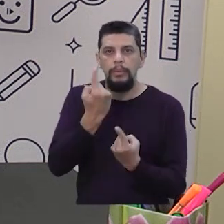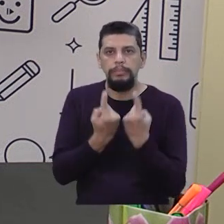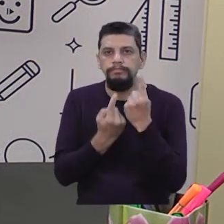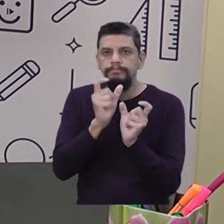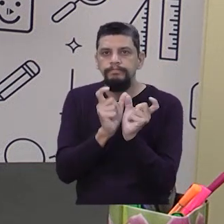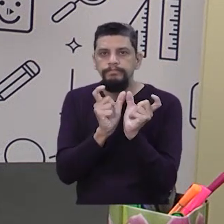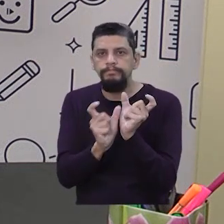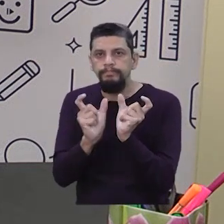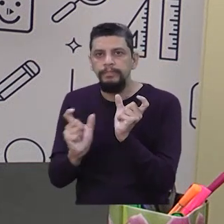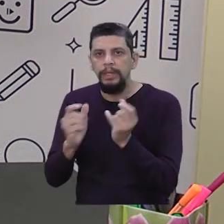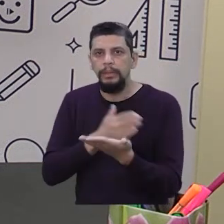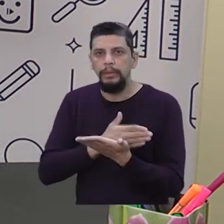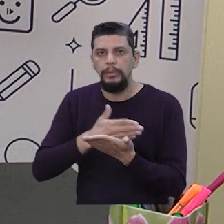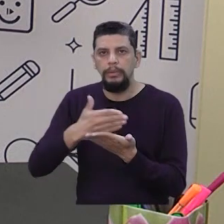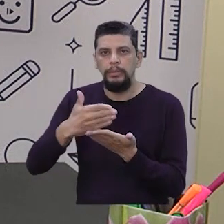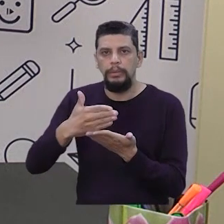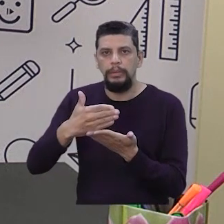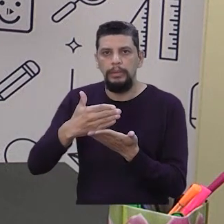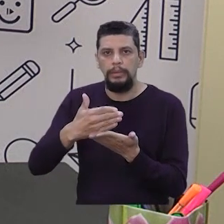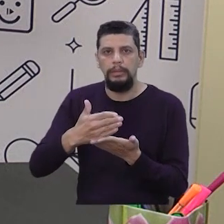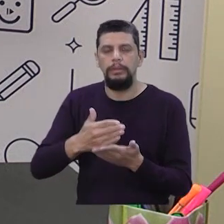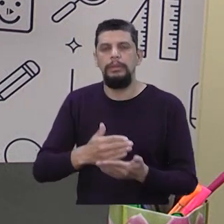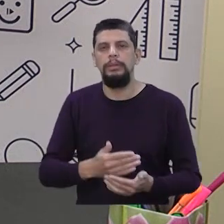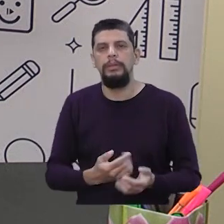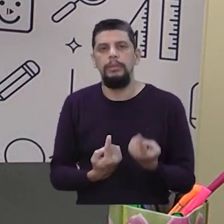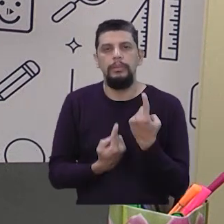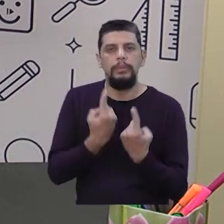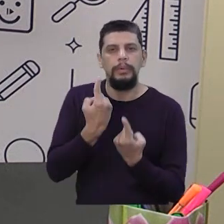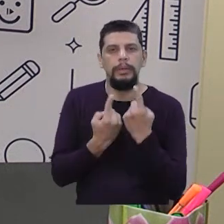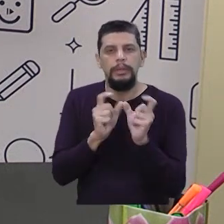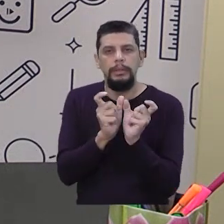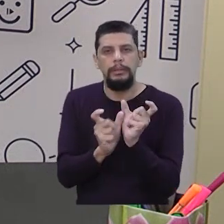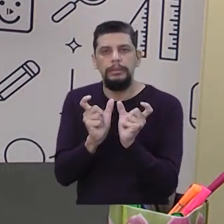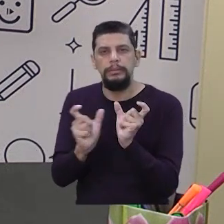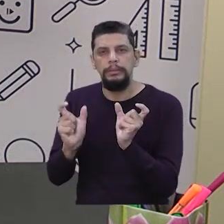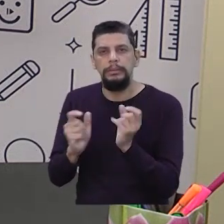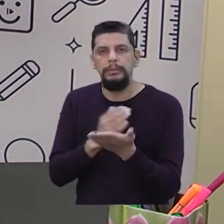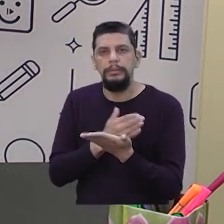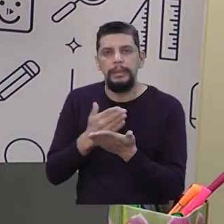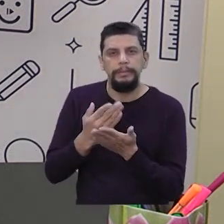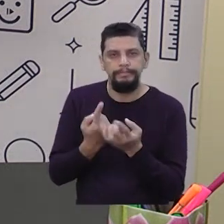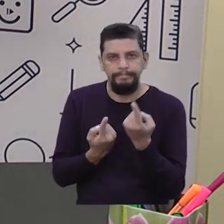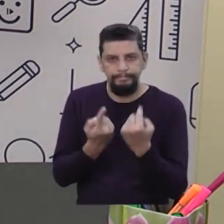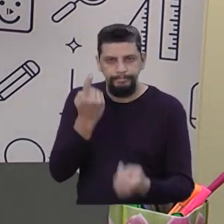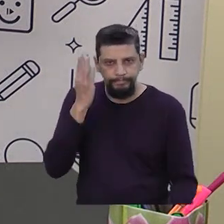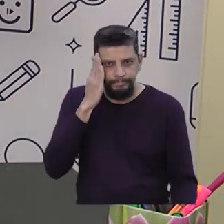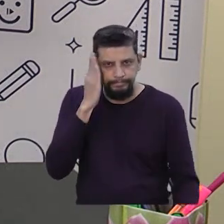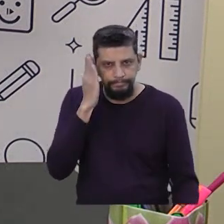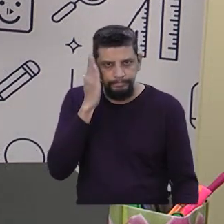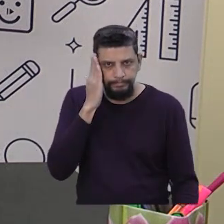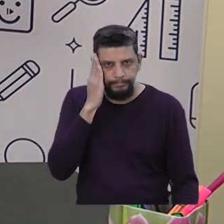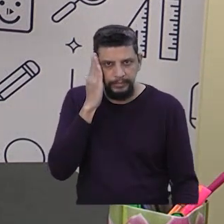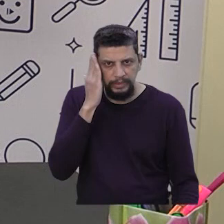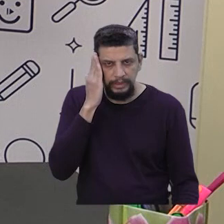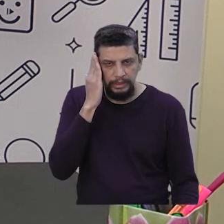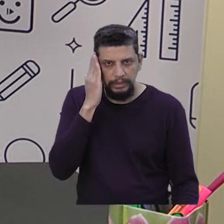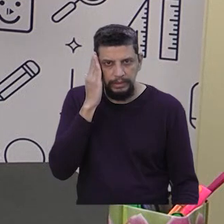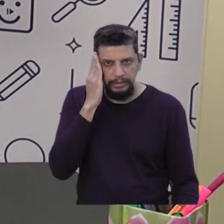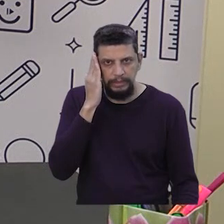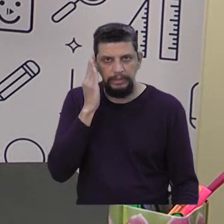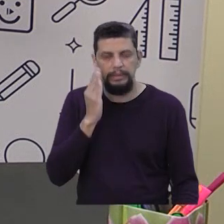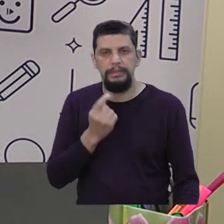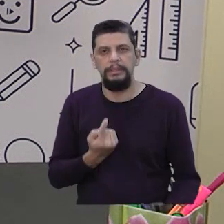a sílaba inicial de árvore. Qual é a sílaba inicial